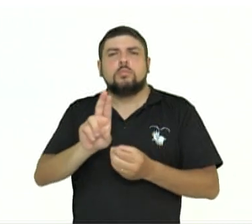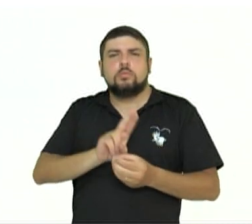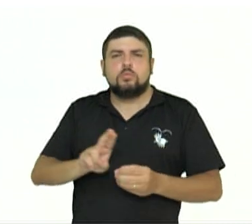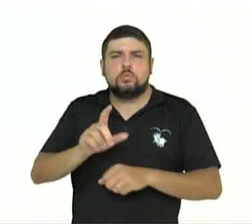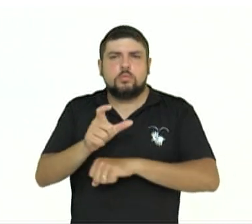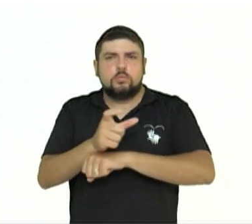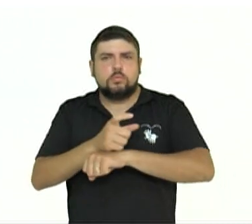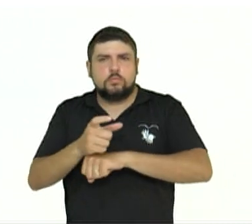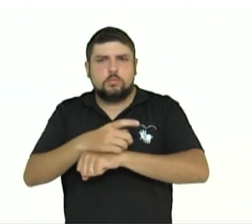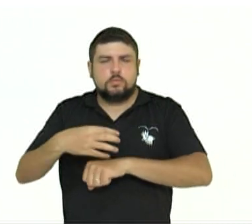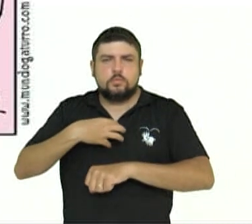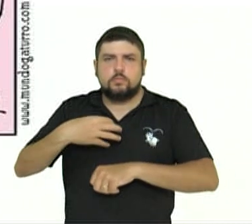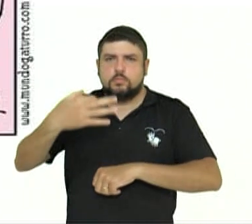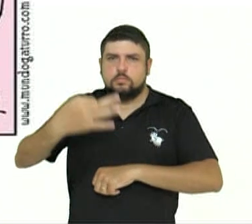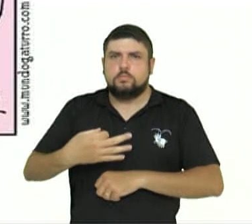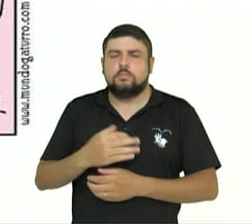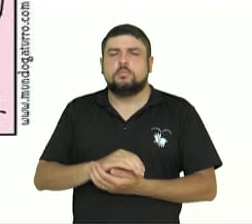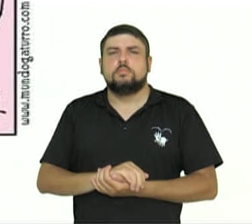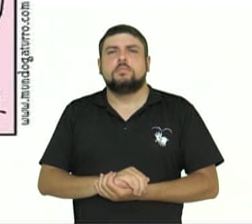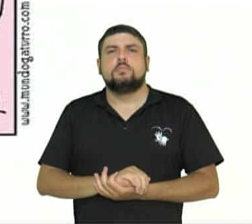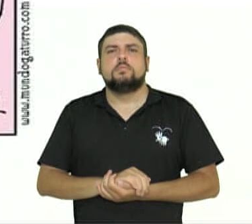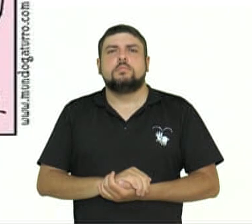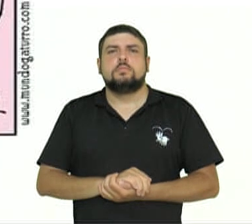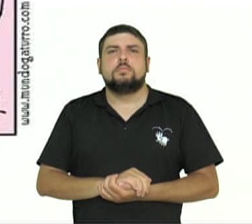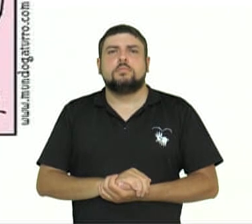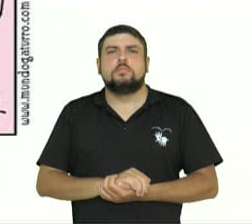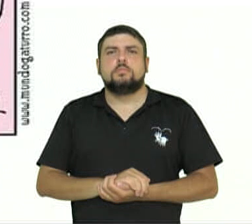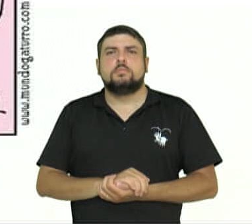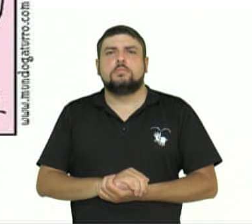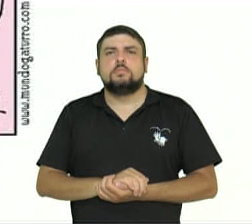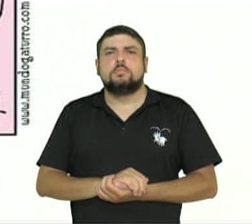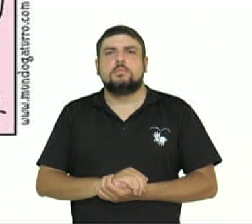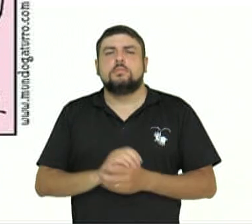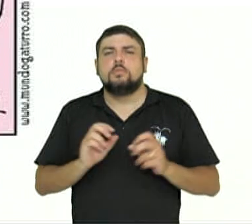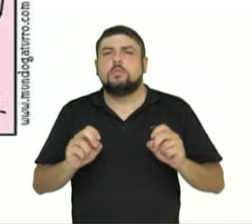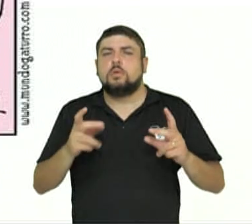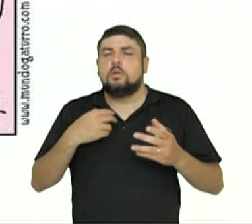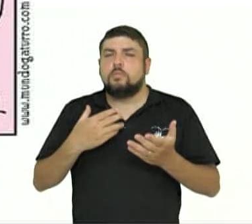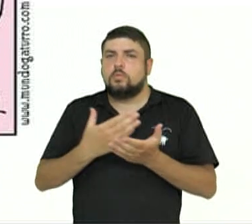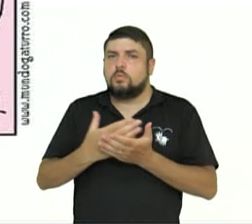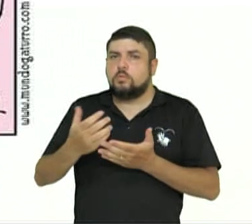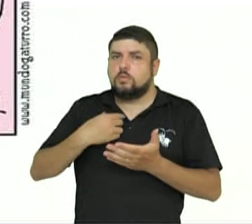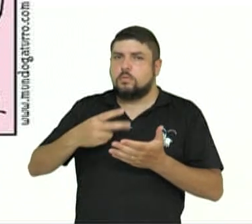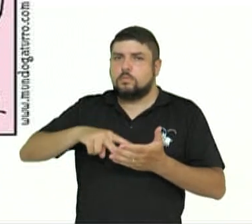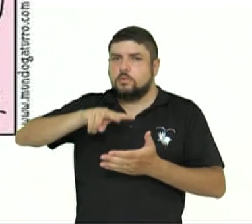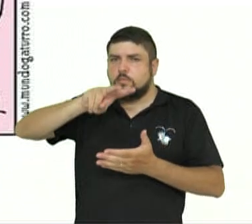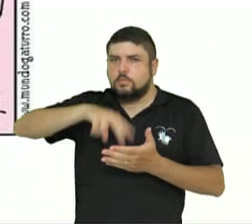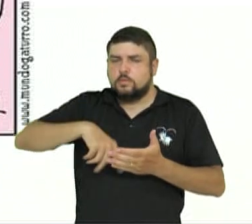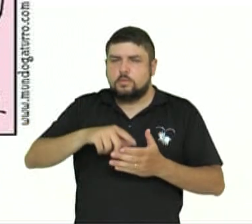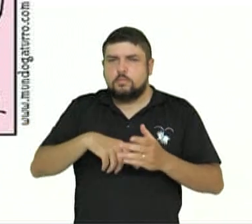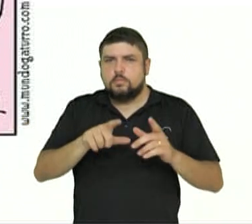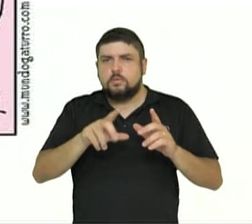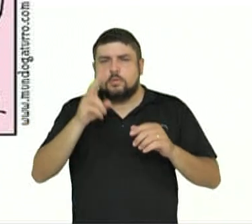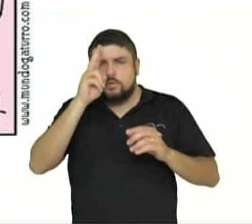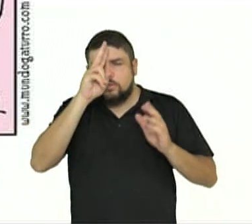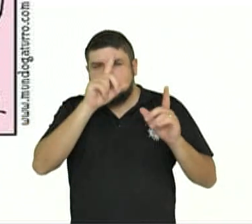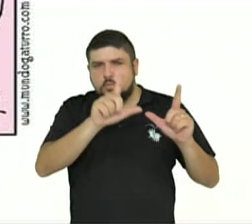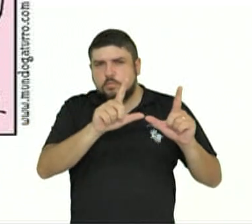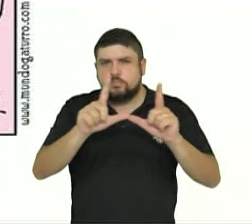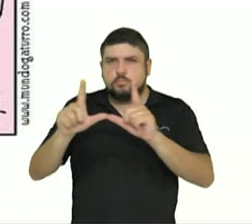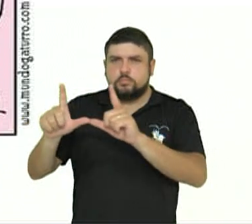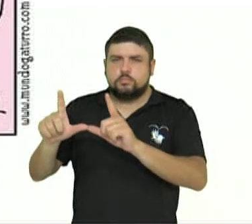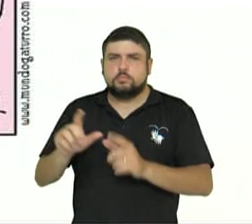forma adequada, ¿bien? Vamos começar já lendo então uma historieta. Vamos a